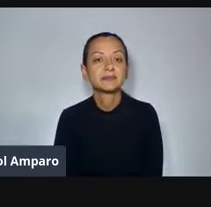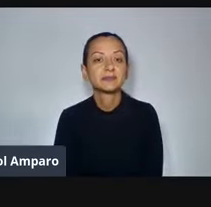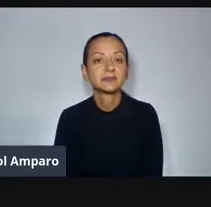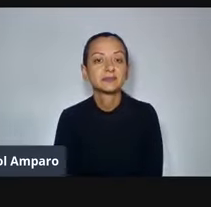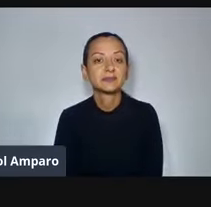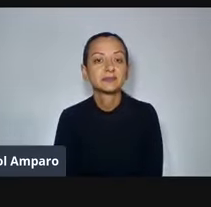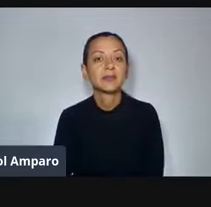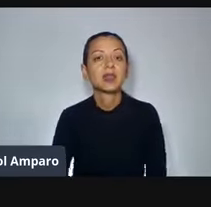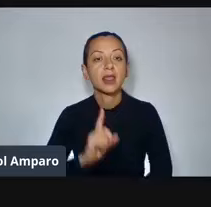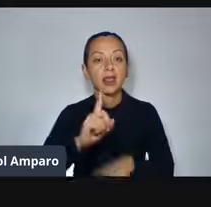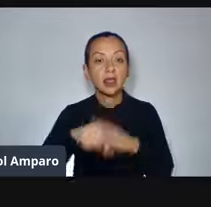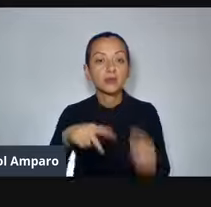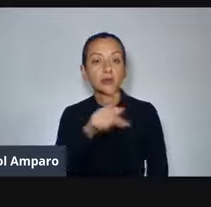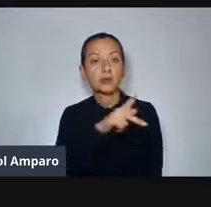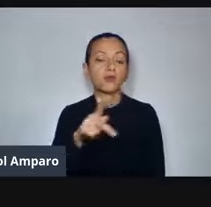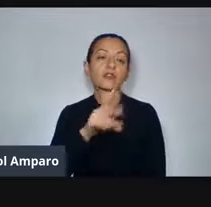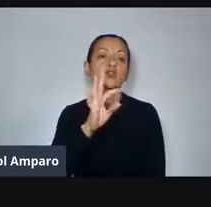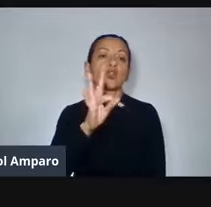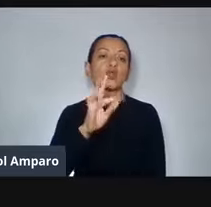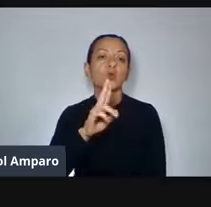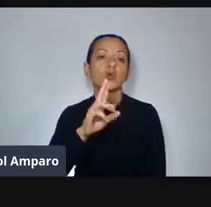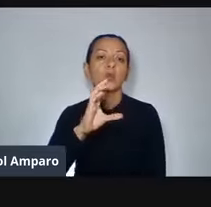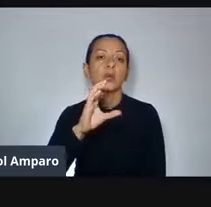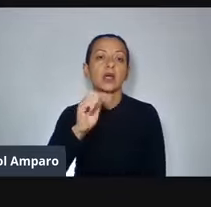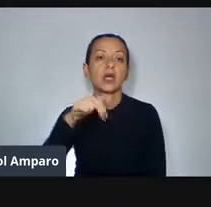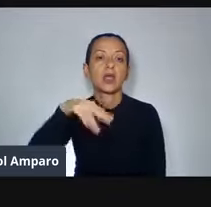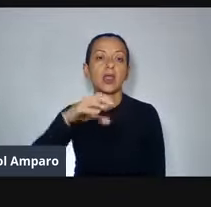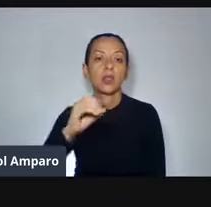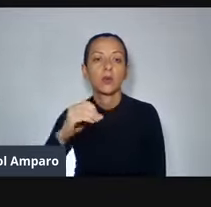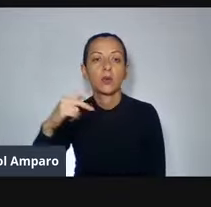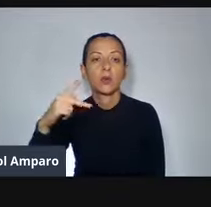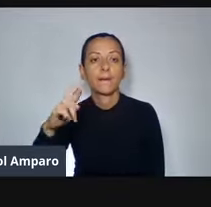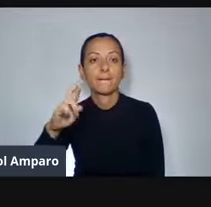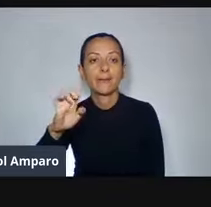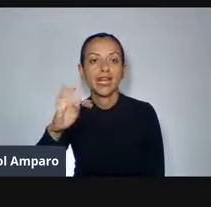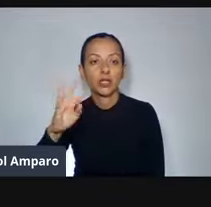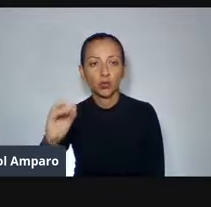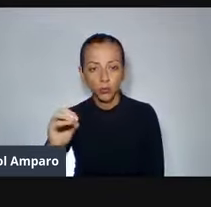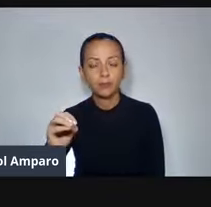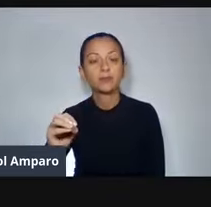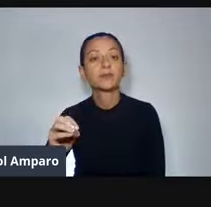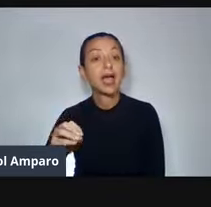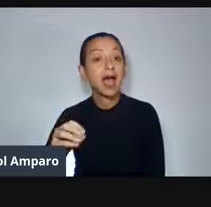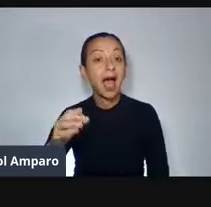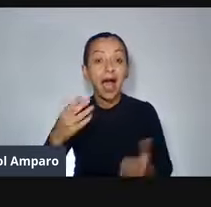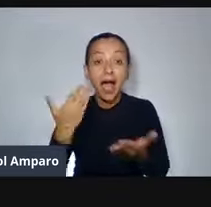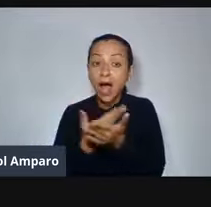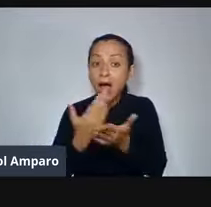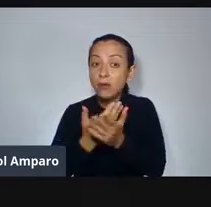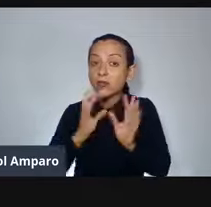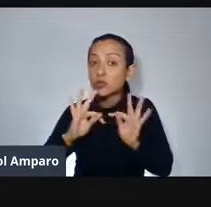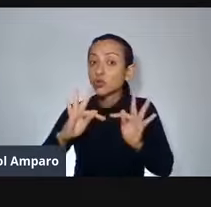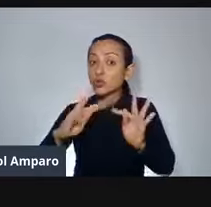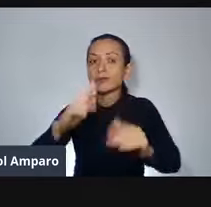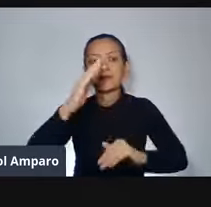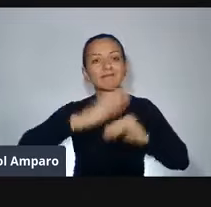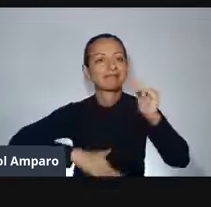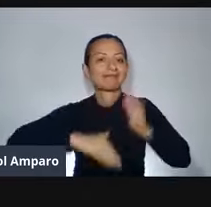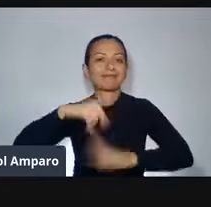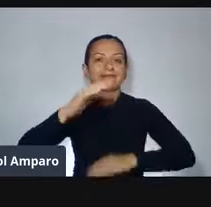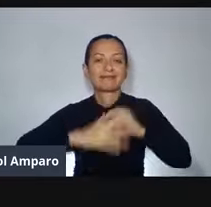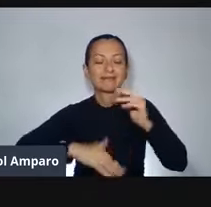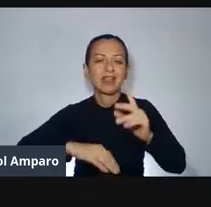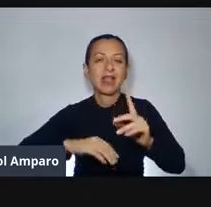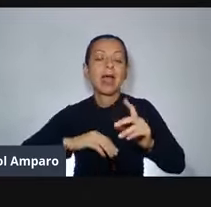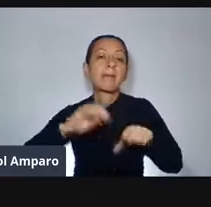Depois vem o mestre Tucano Preto, com aula, todas aulas práticas. Aí nós vamos parar